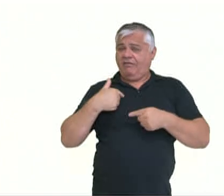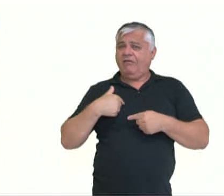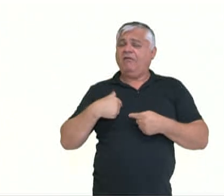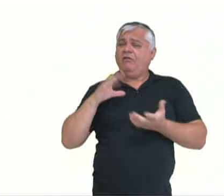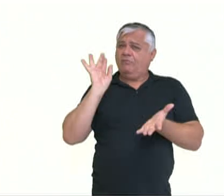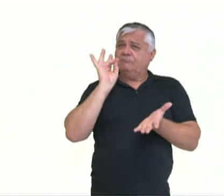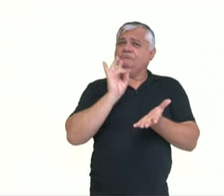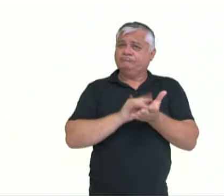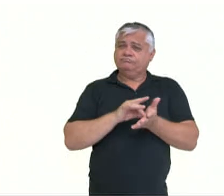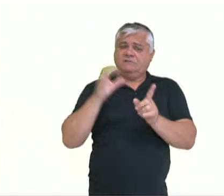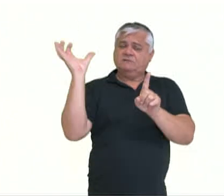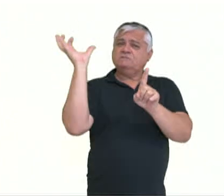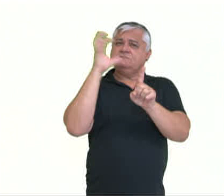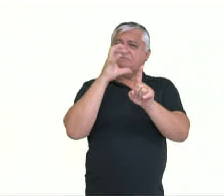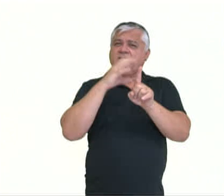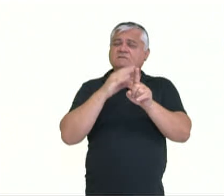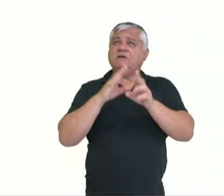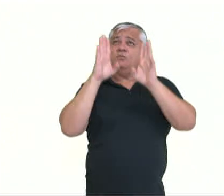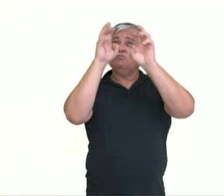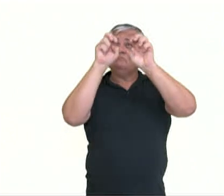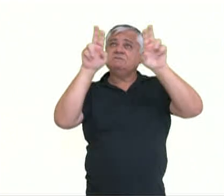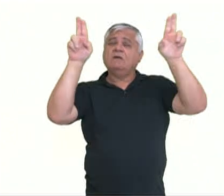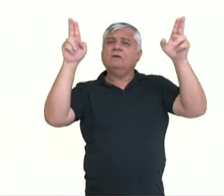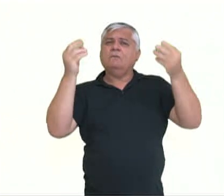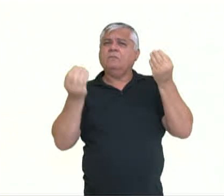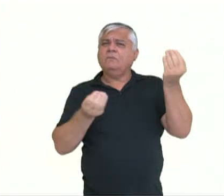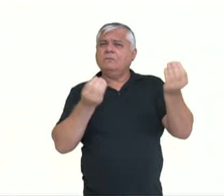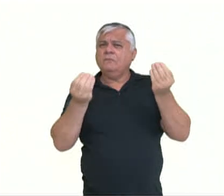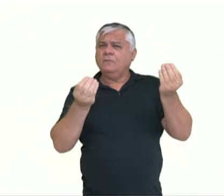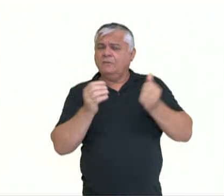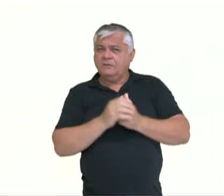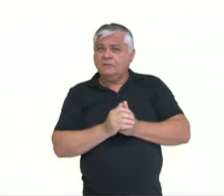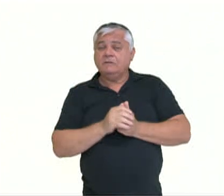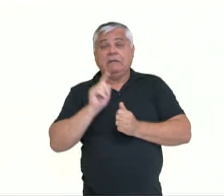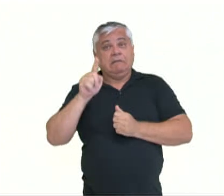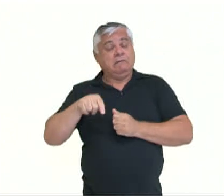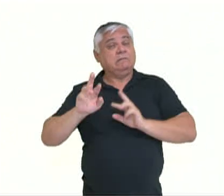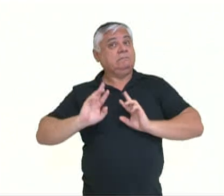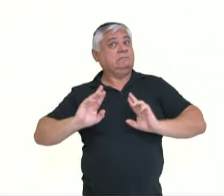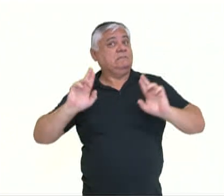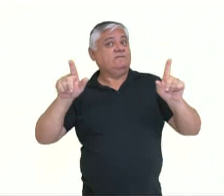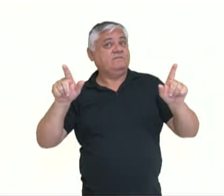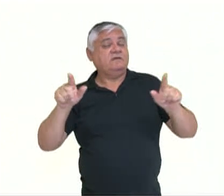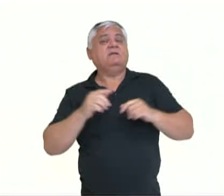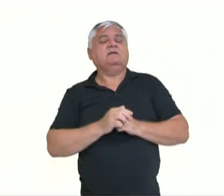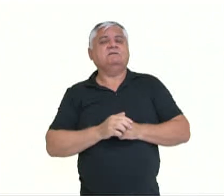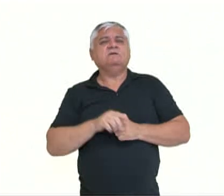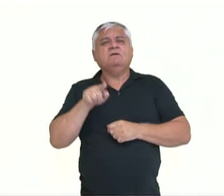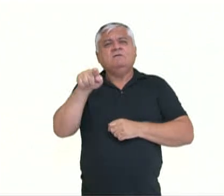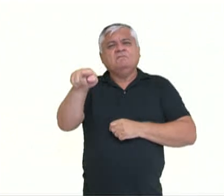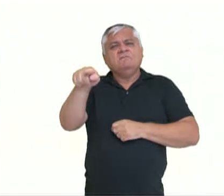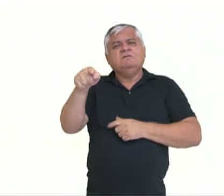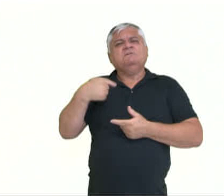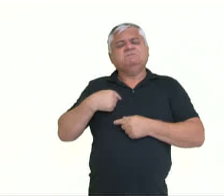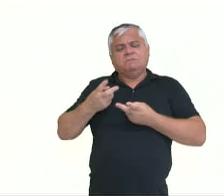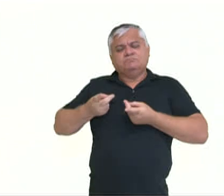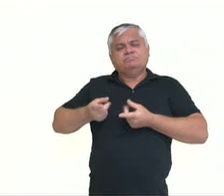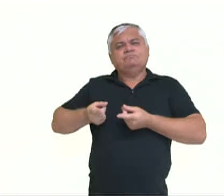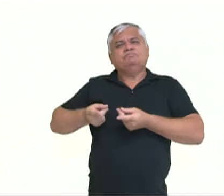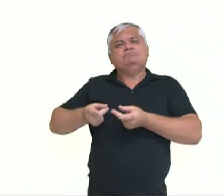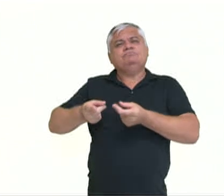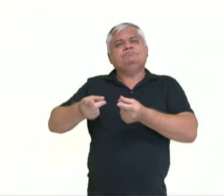direta inspiração do céu. O caso determinou o contrário, e aí vós ficais